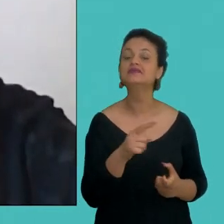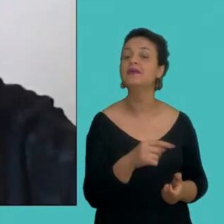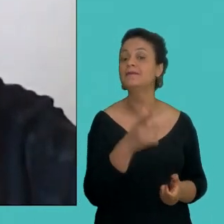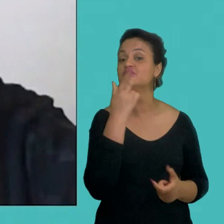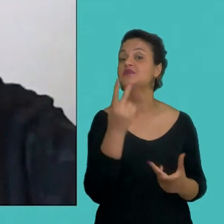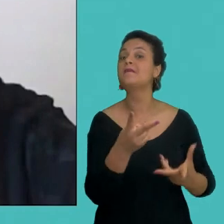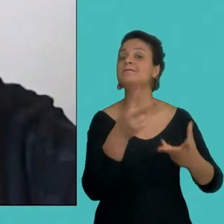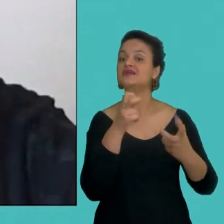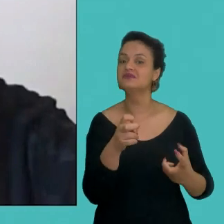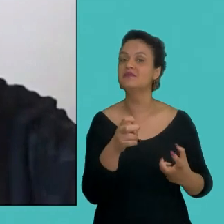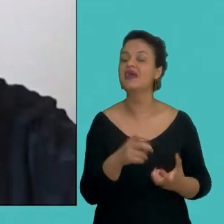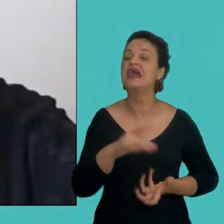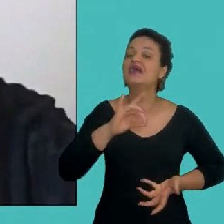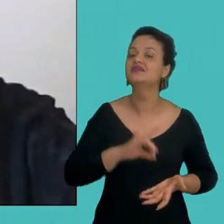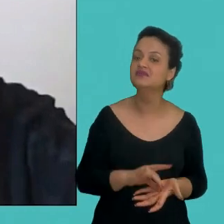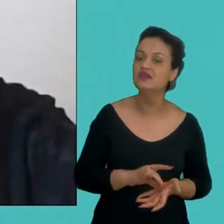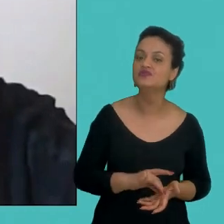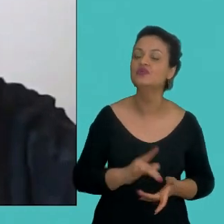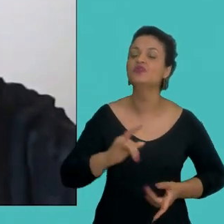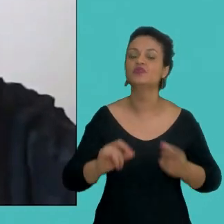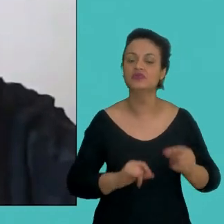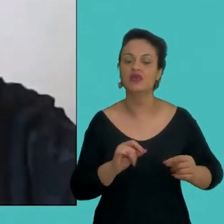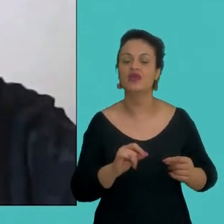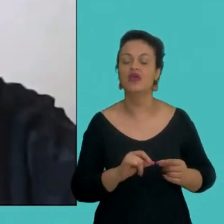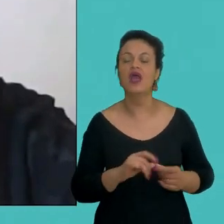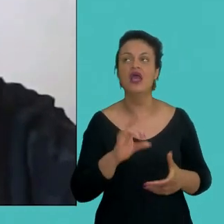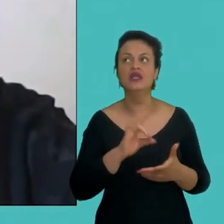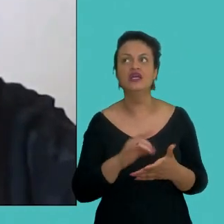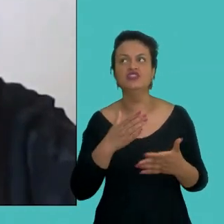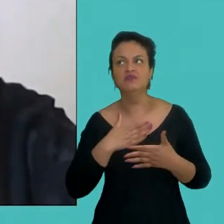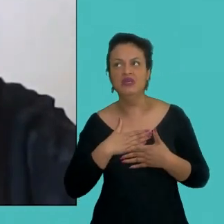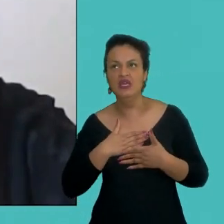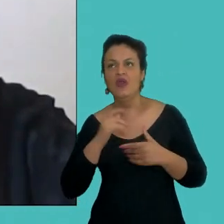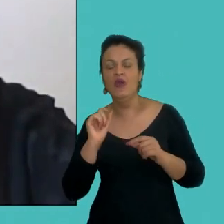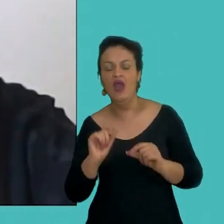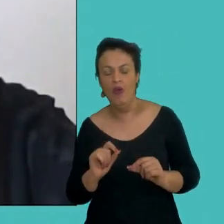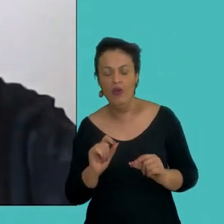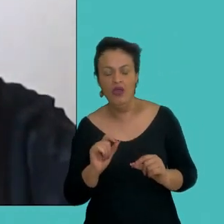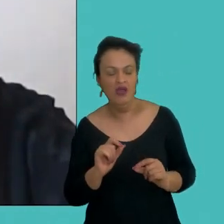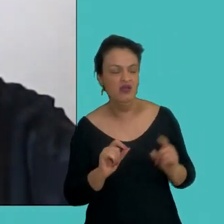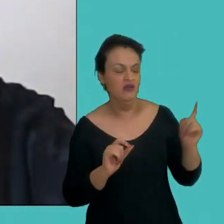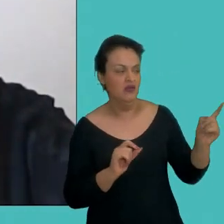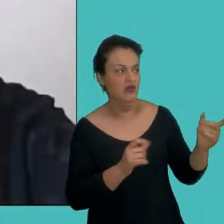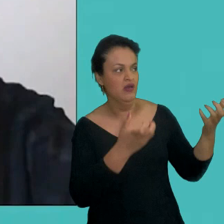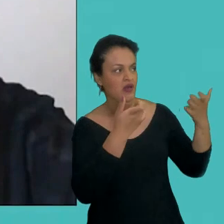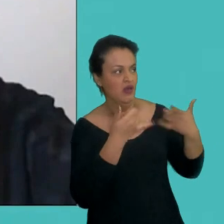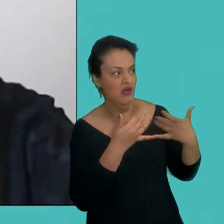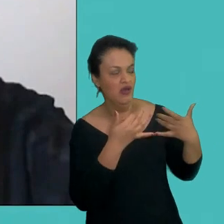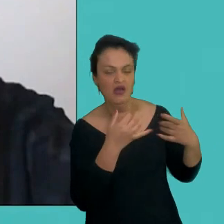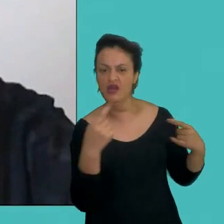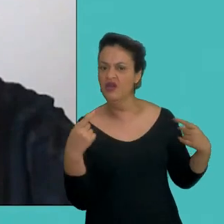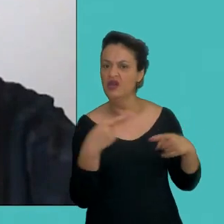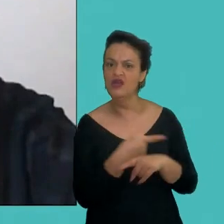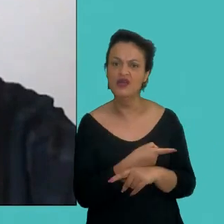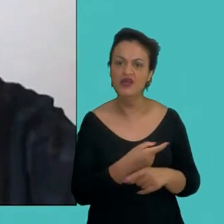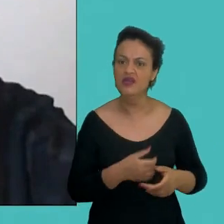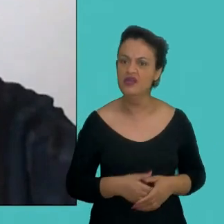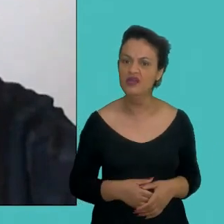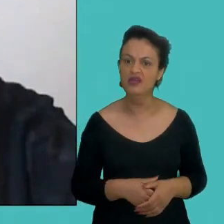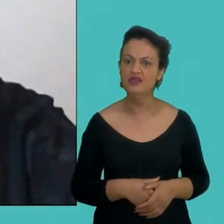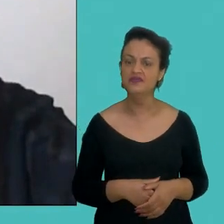Ele entende, ele sente quando a realidade dele é uma coisa e aquilo que lhe é apresentado passa a